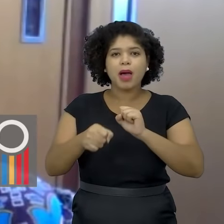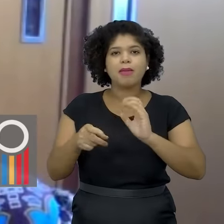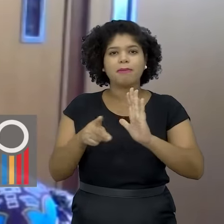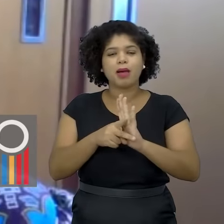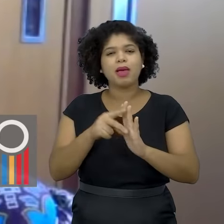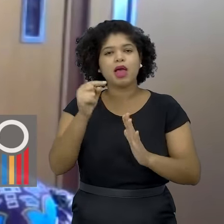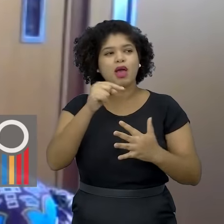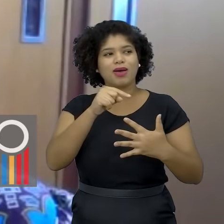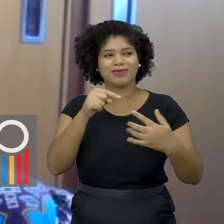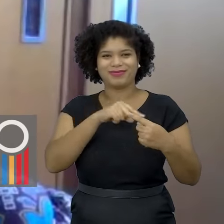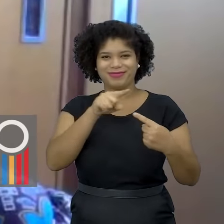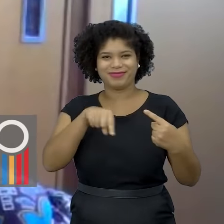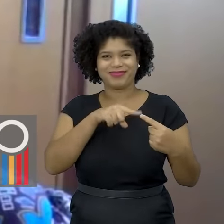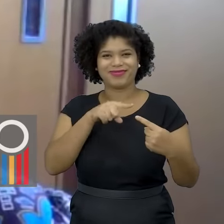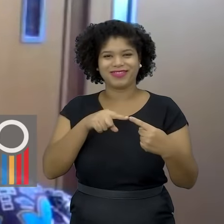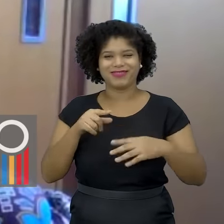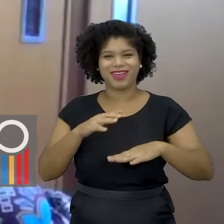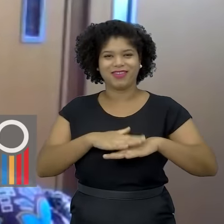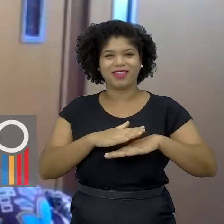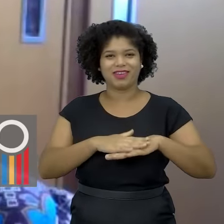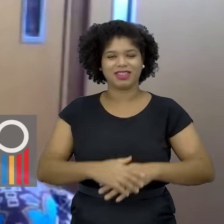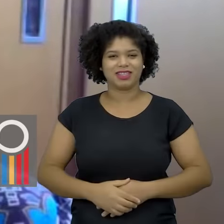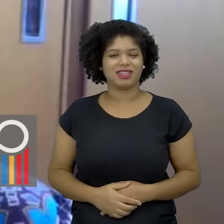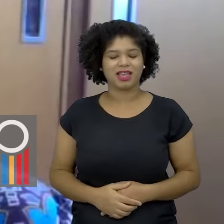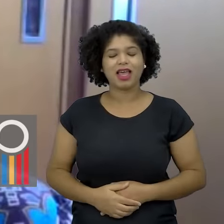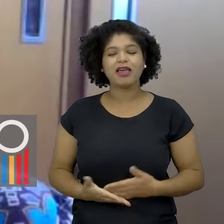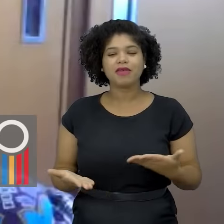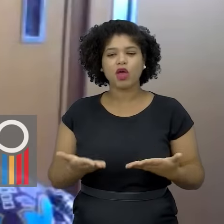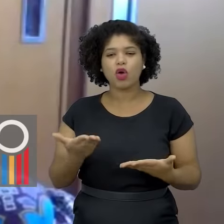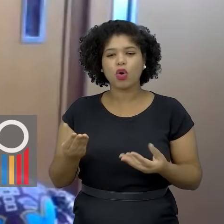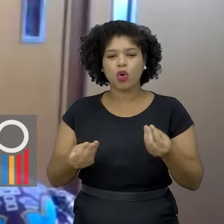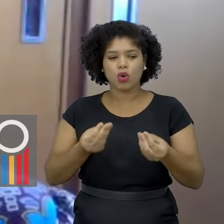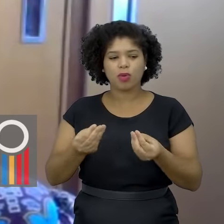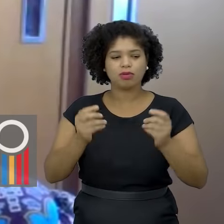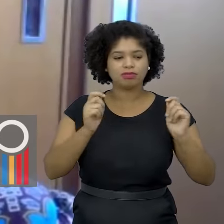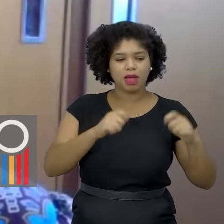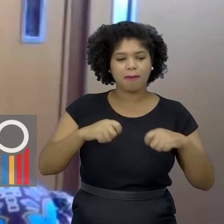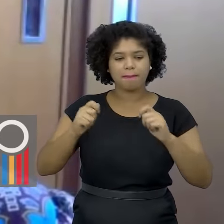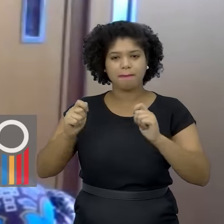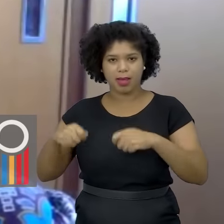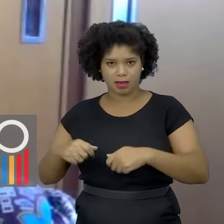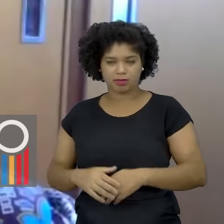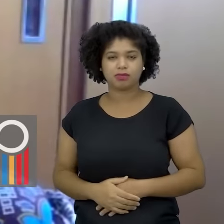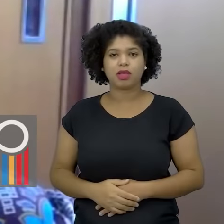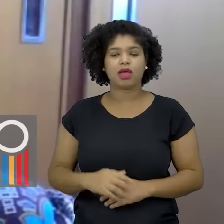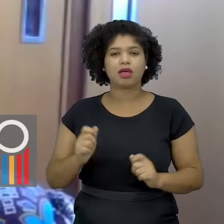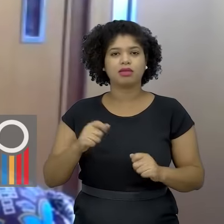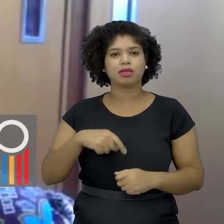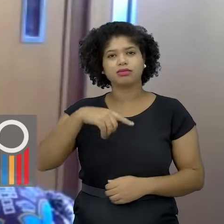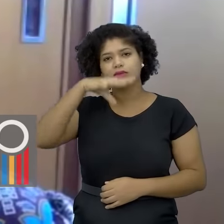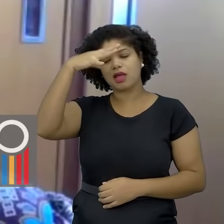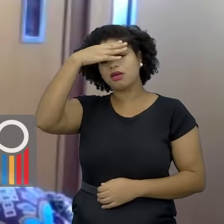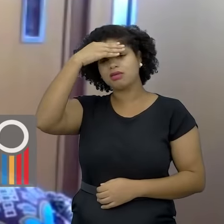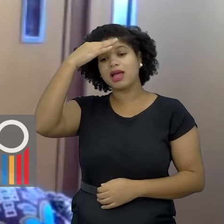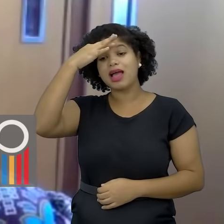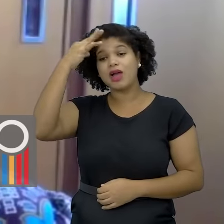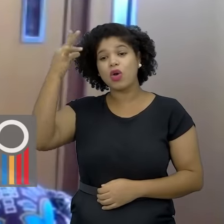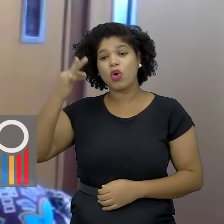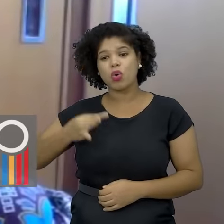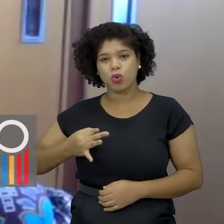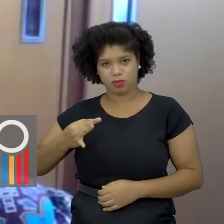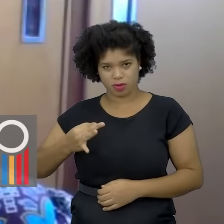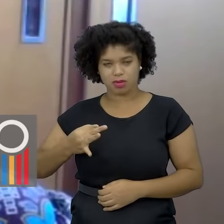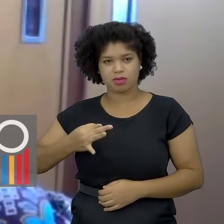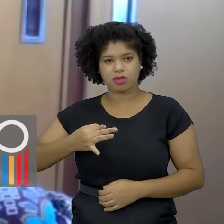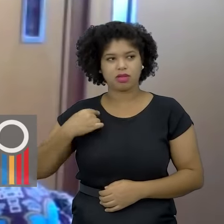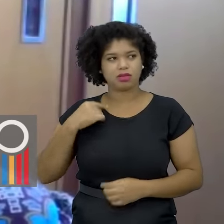é proporcionar aos nossos estudantes para que possibilidades eles possam aprender cada vez mais e aquilo